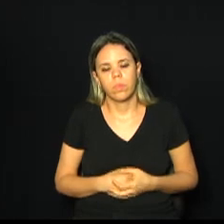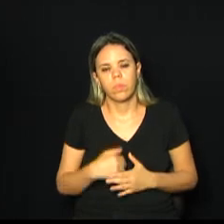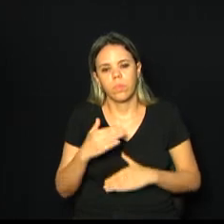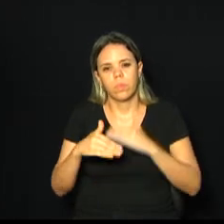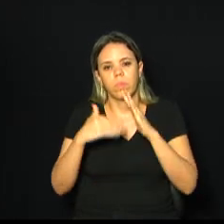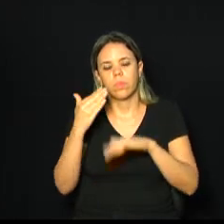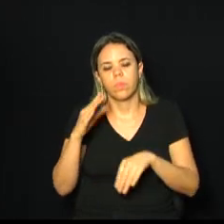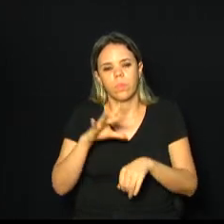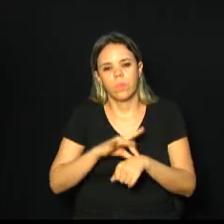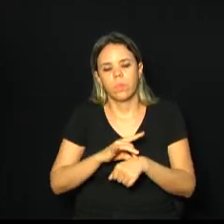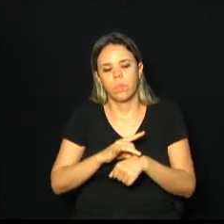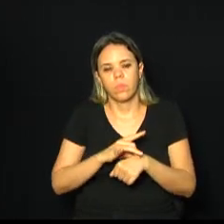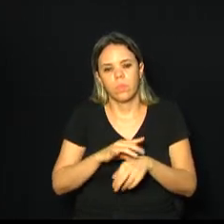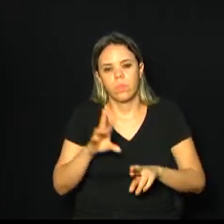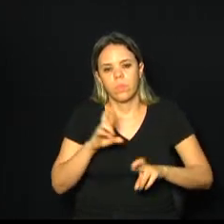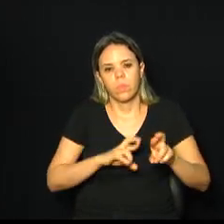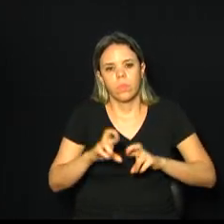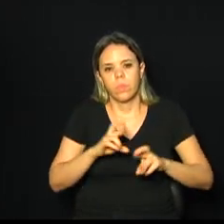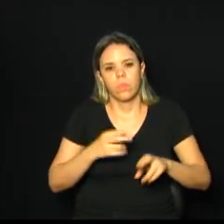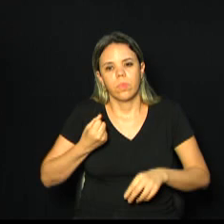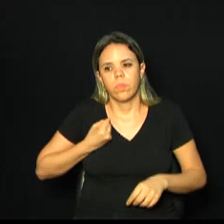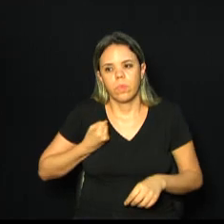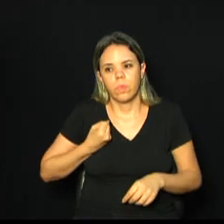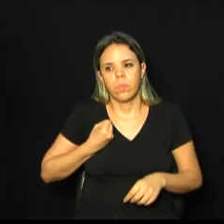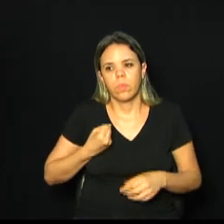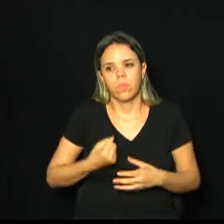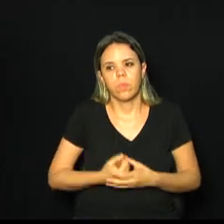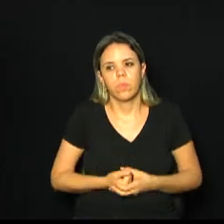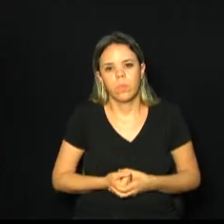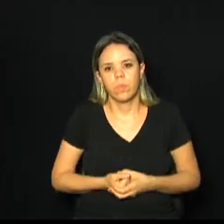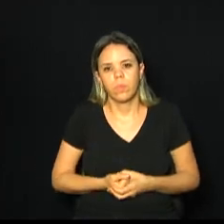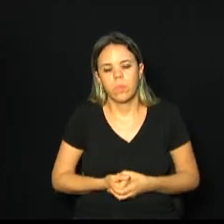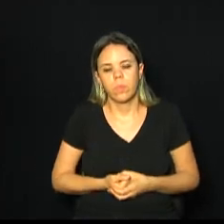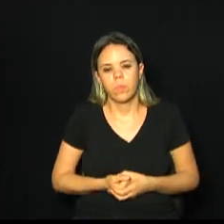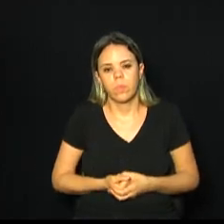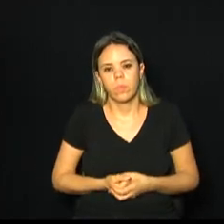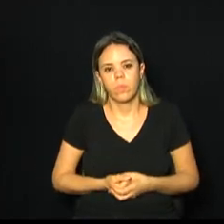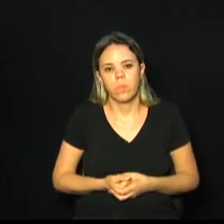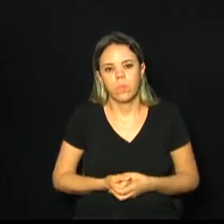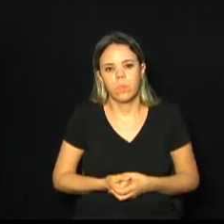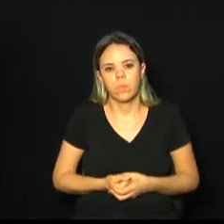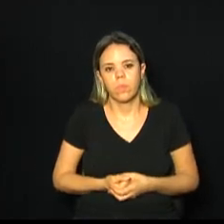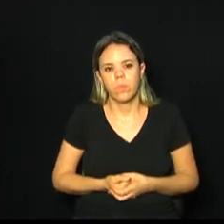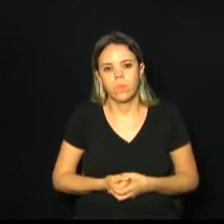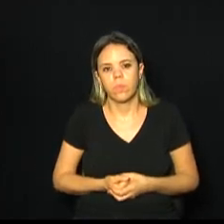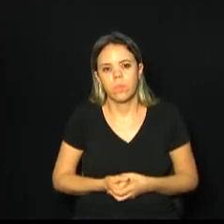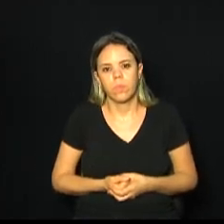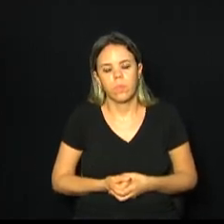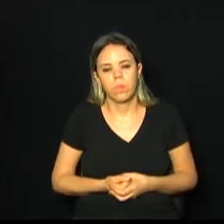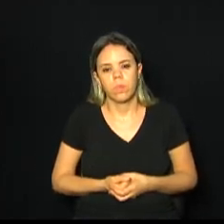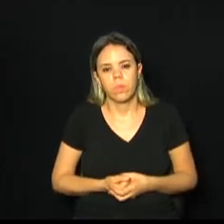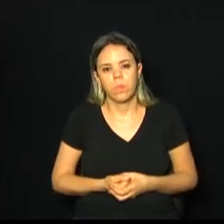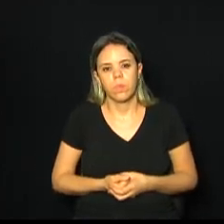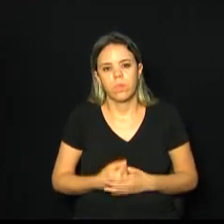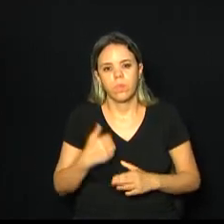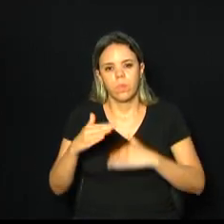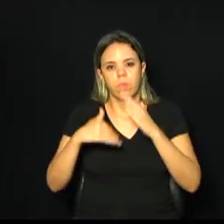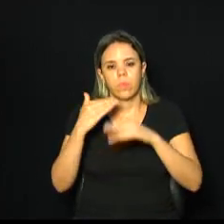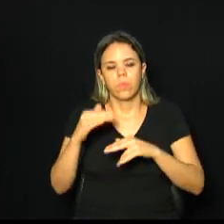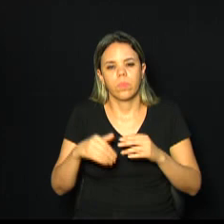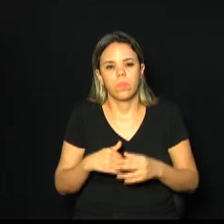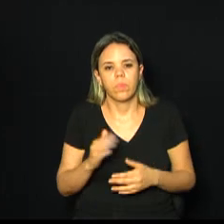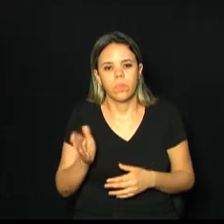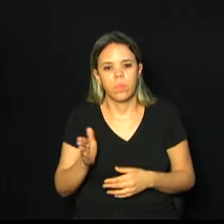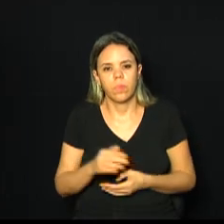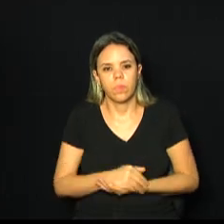Desenvolvimento seguro e revisão de código. Essa questão é uma questão, por exemplo, para os desenvolvedores, eles já